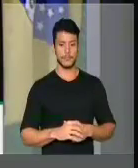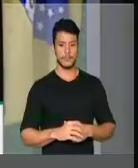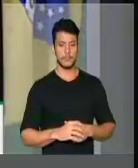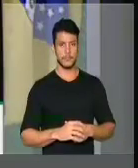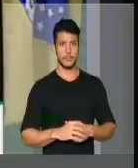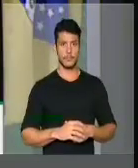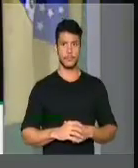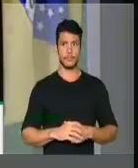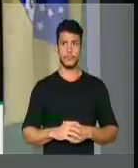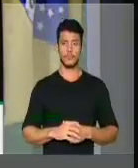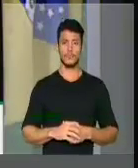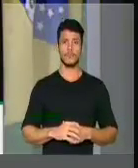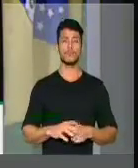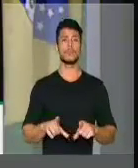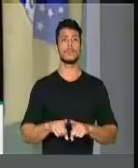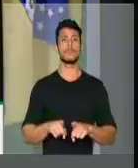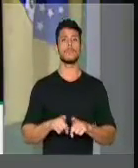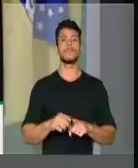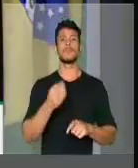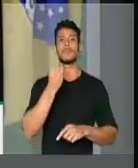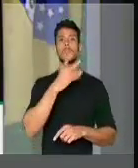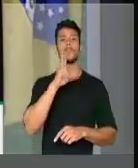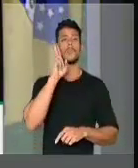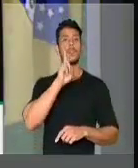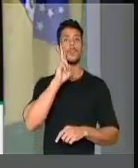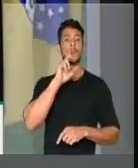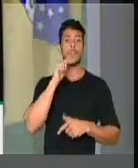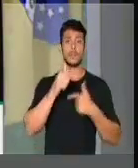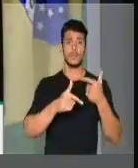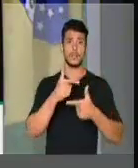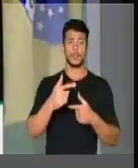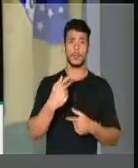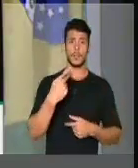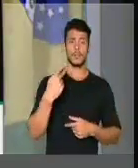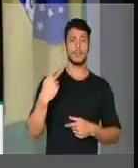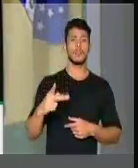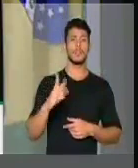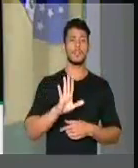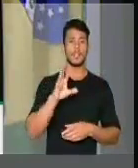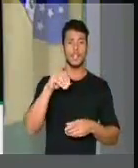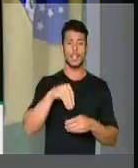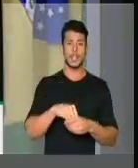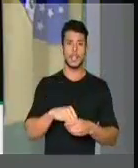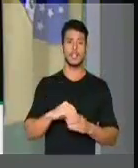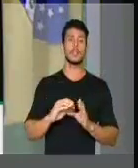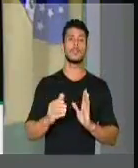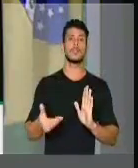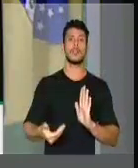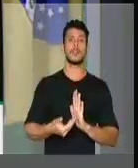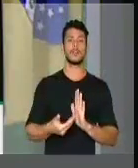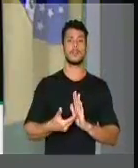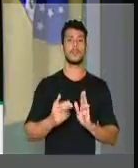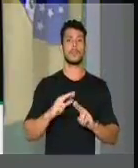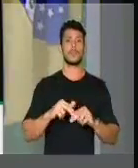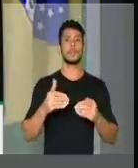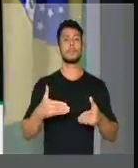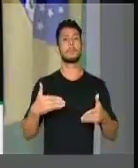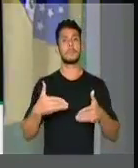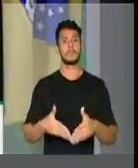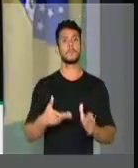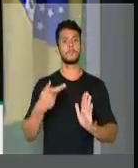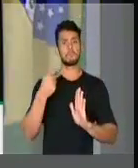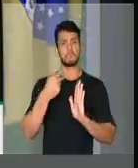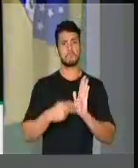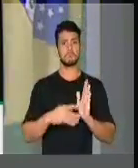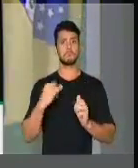interessante ressaltar seu trabalho aqui na Câmara, participando por ação de projetos da maior